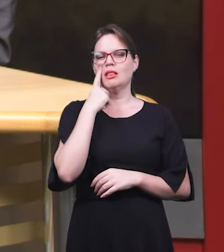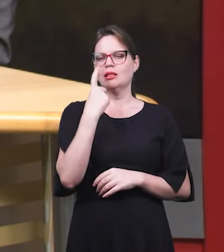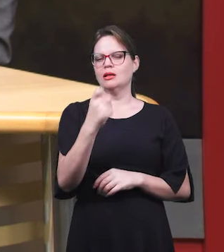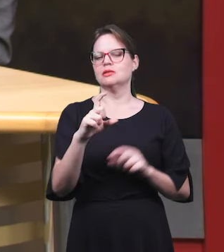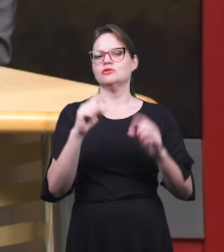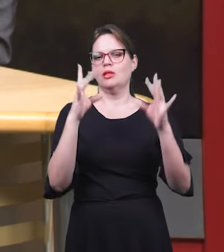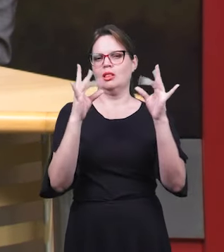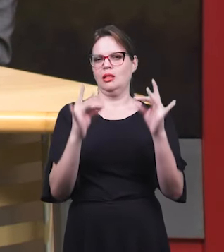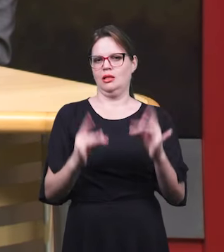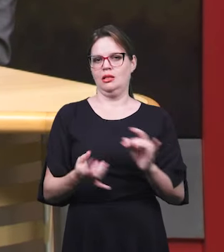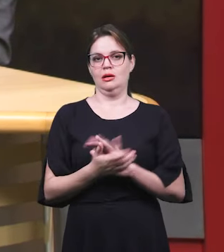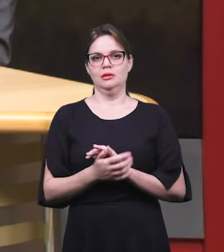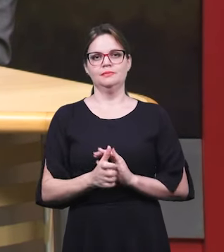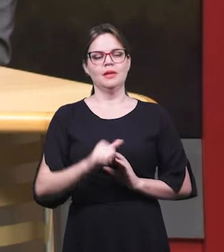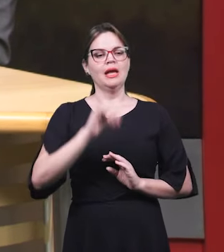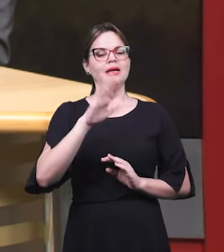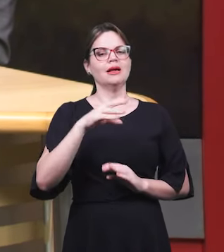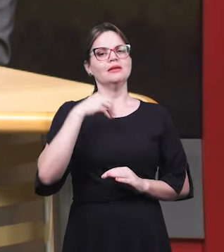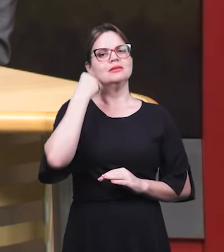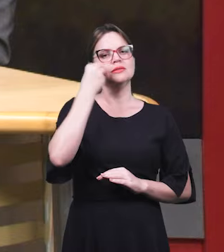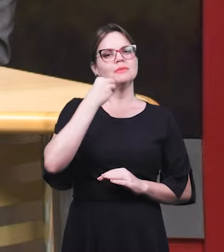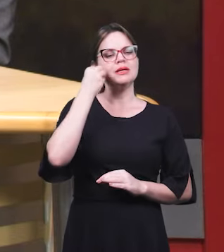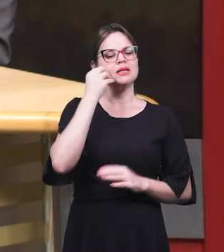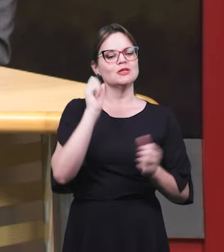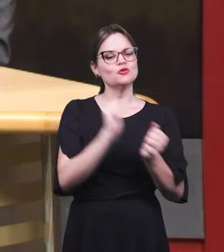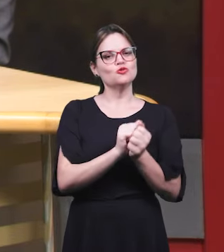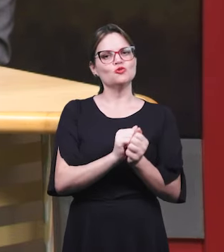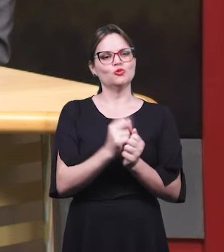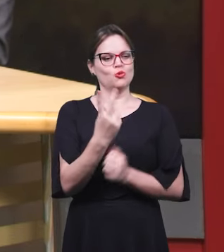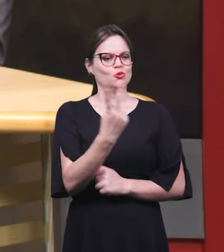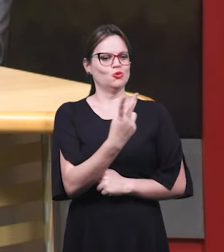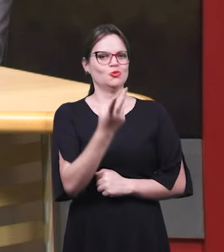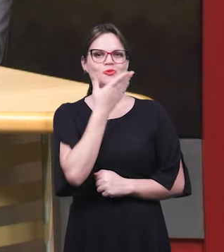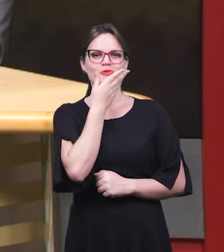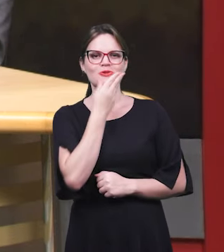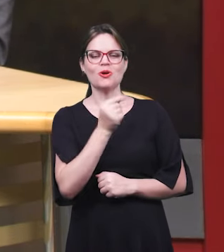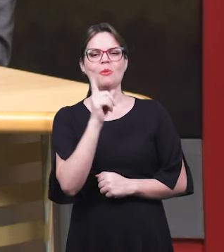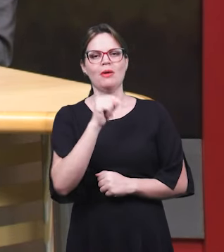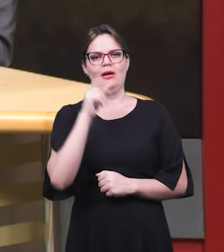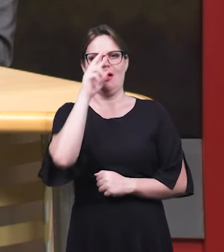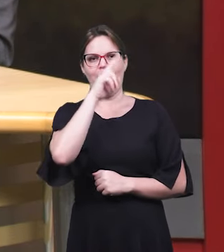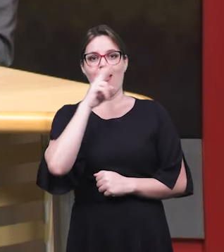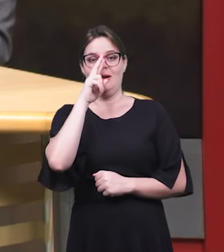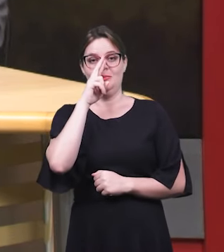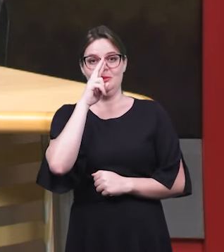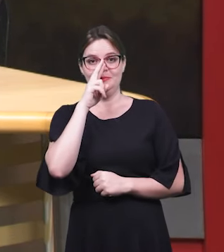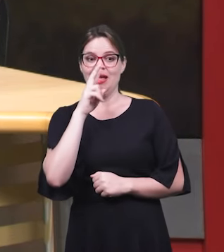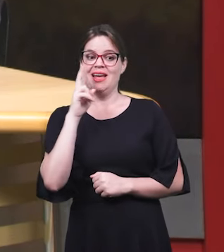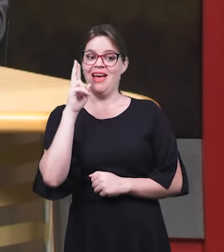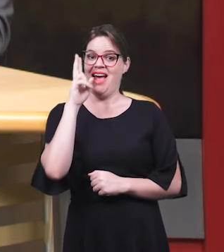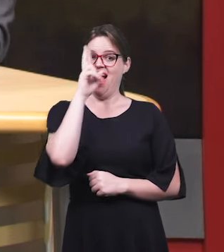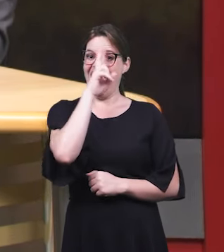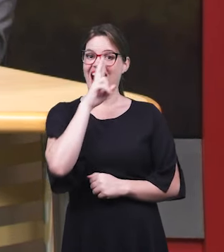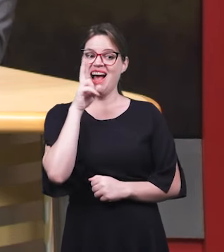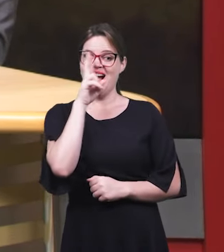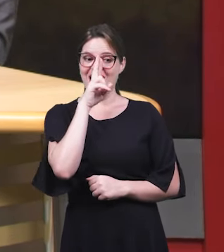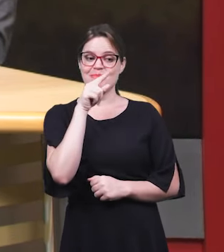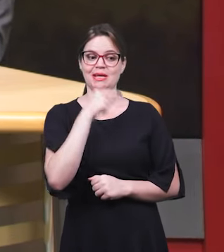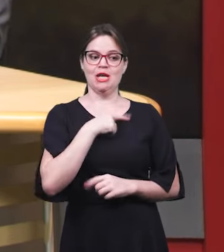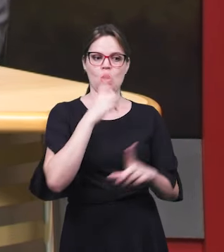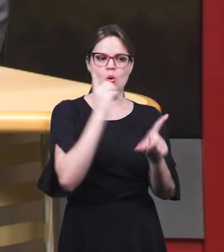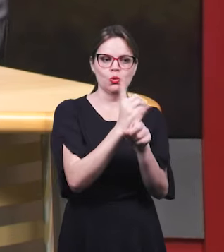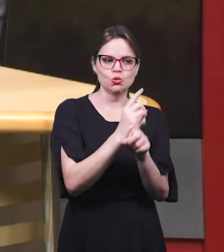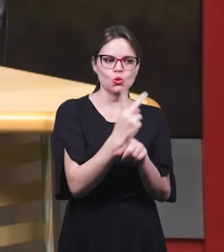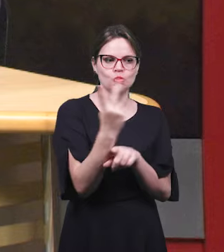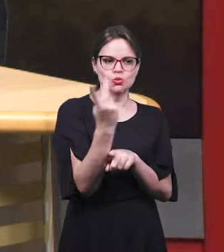viveu a experiência com os espias foi Raabe. Foi ela que teve o encontro com eles, foi ela que